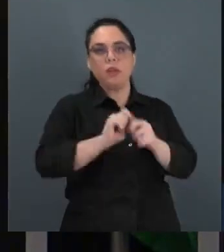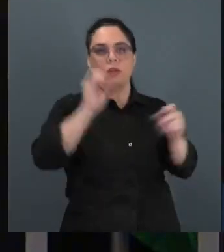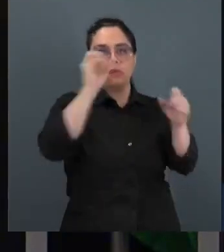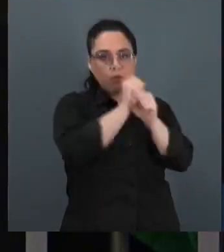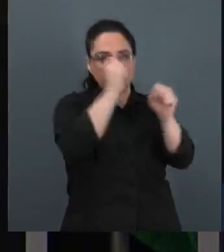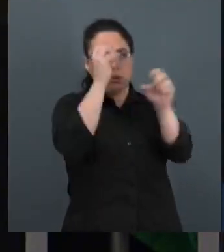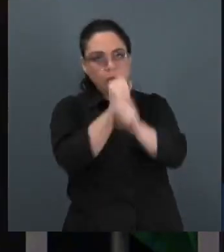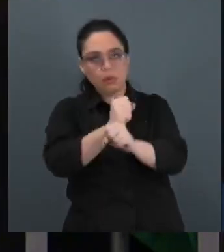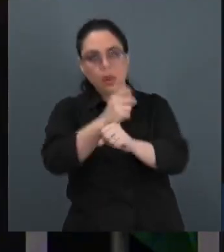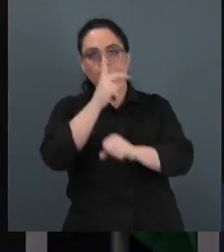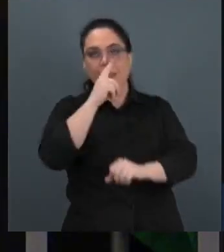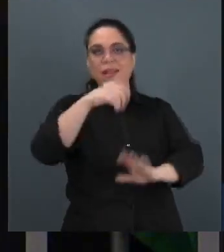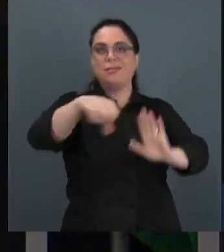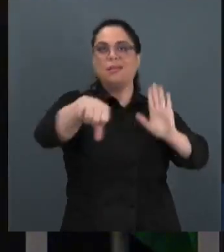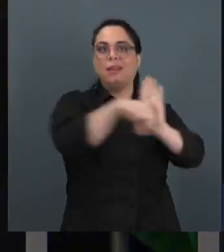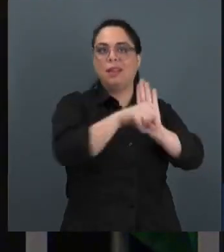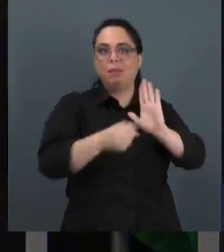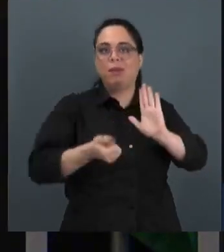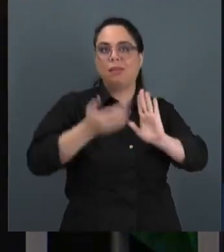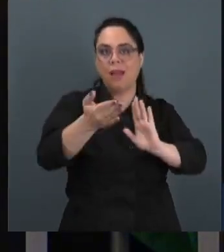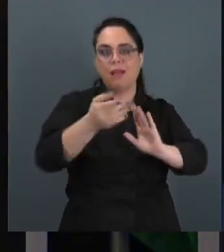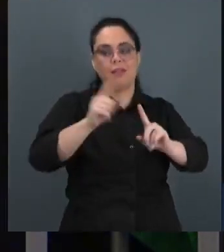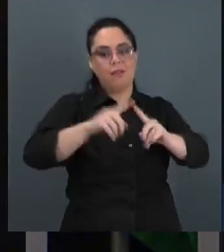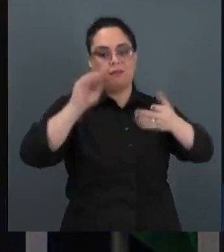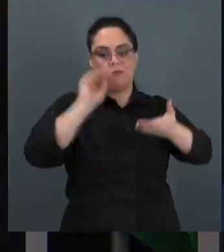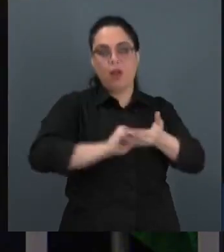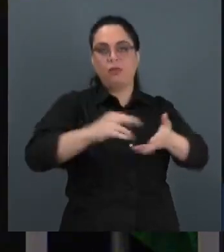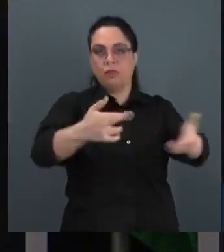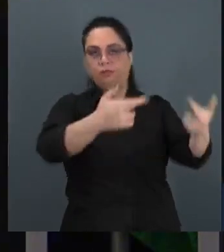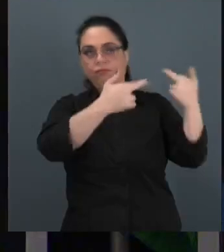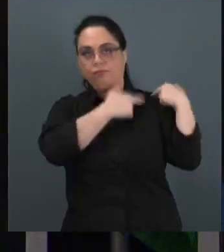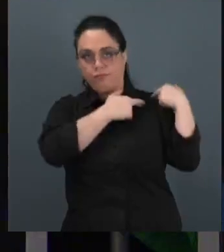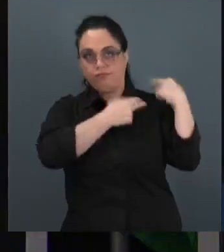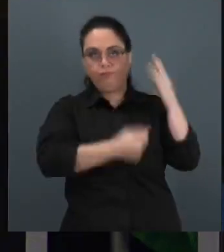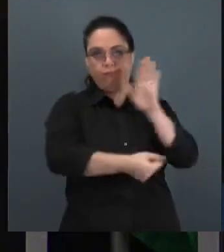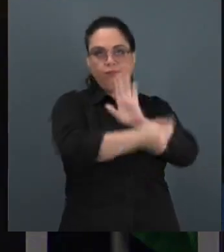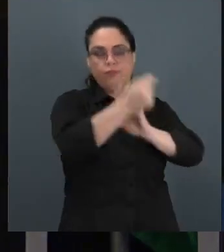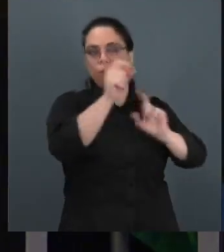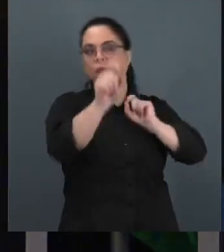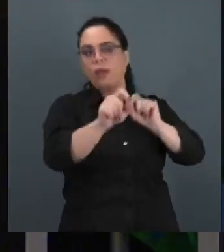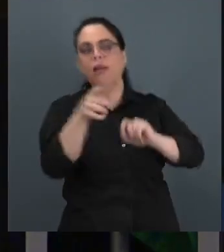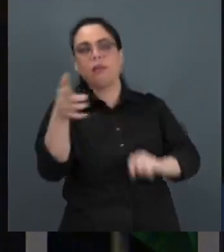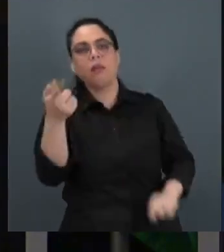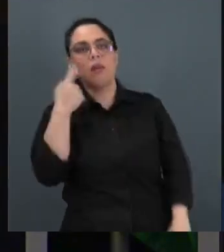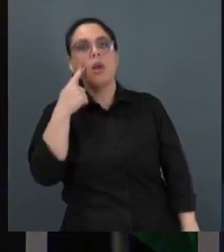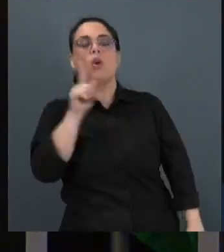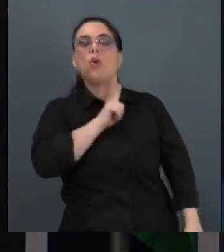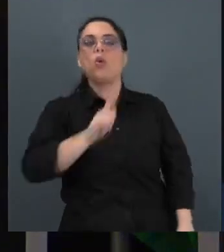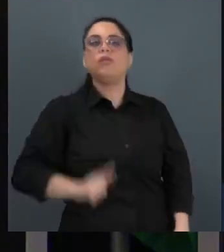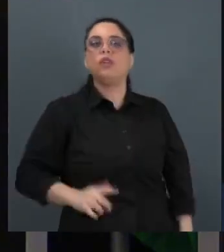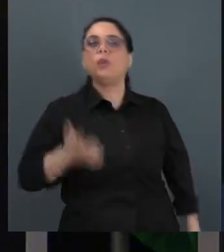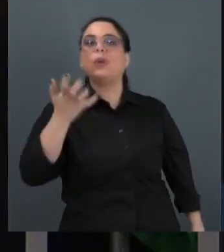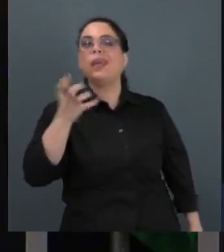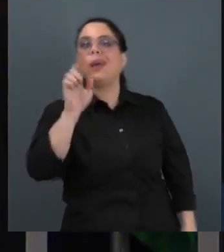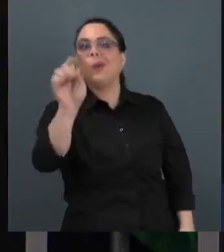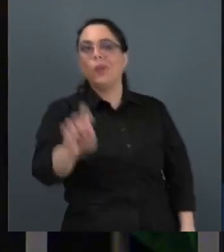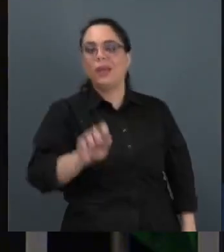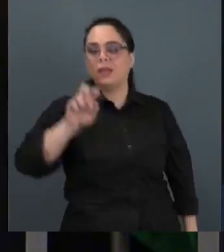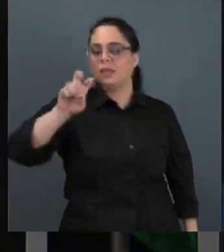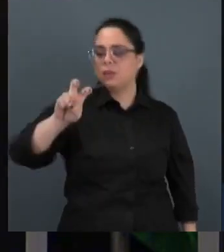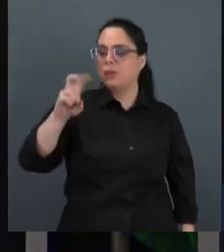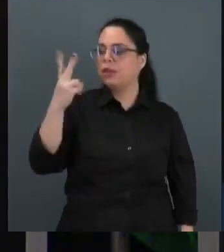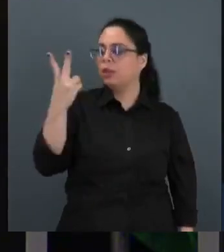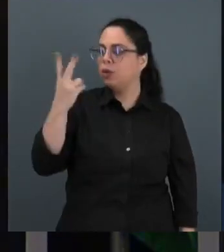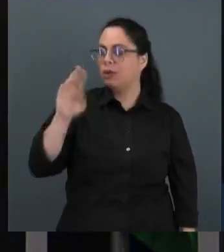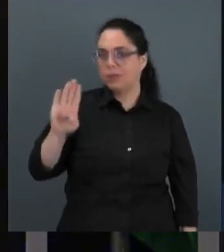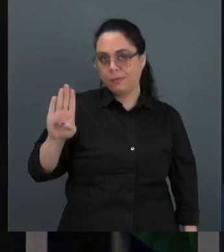vejam, criminoso, para não dizer que é incompetente ou temerário, de querer arrecadar 52 bilhões de